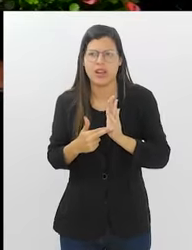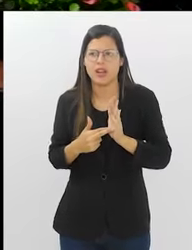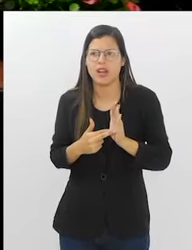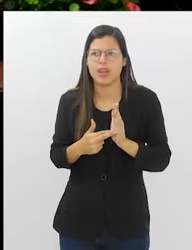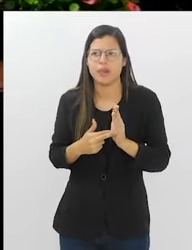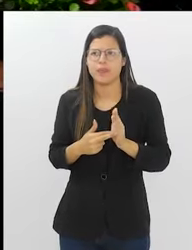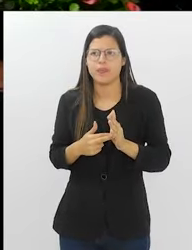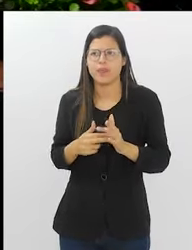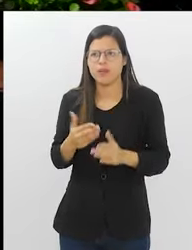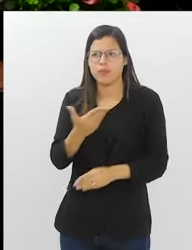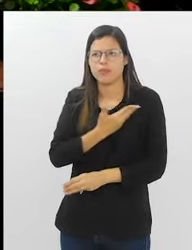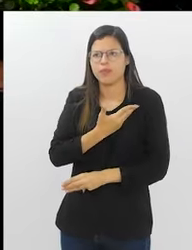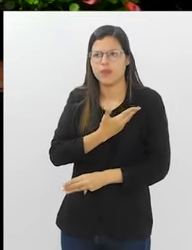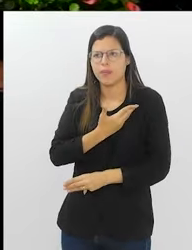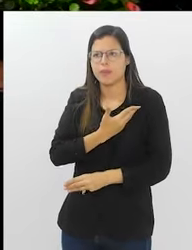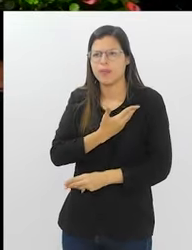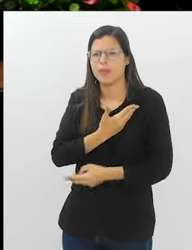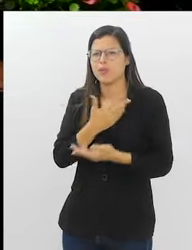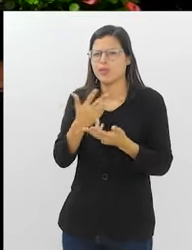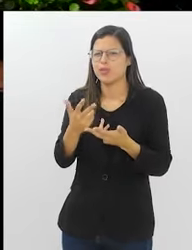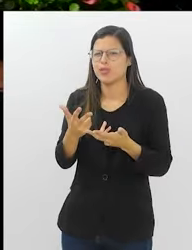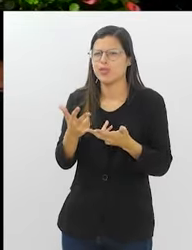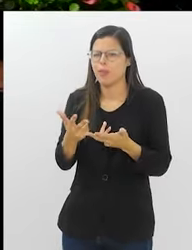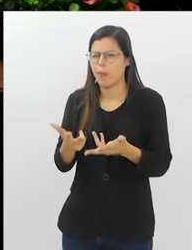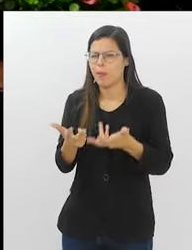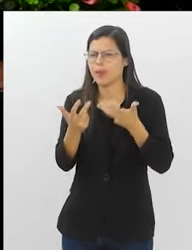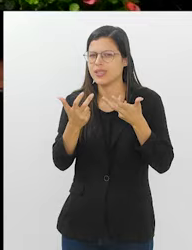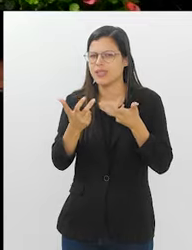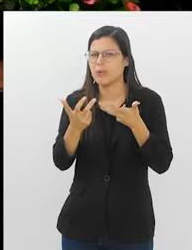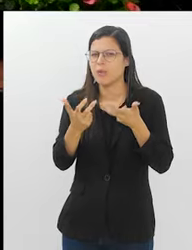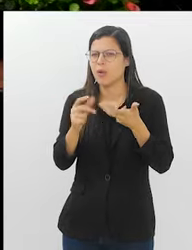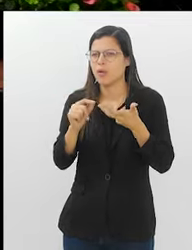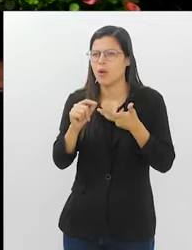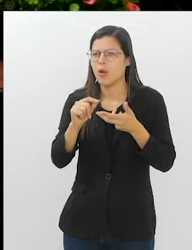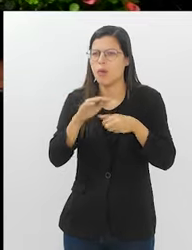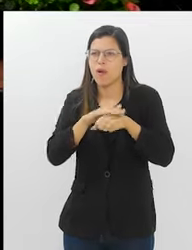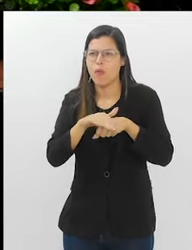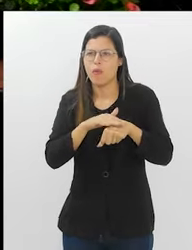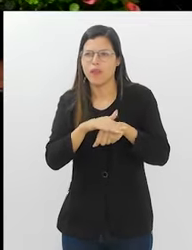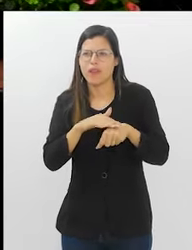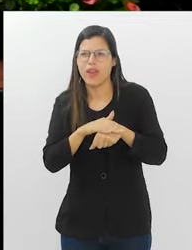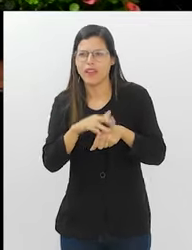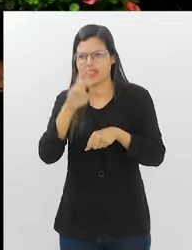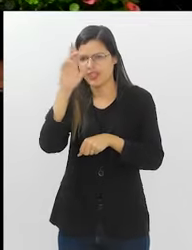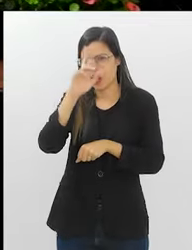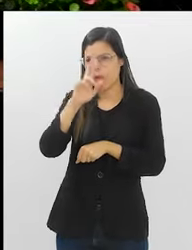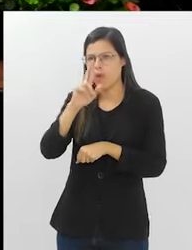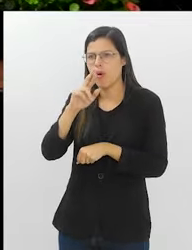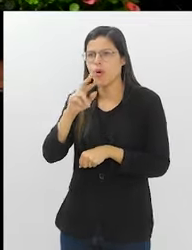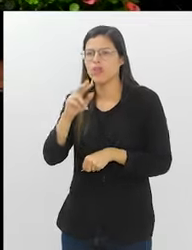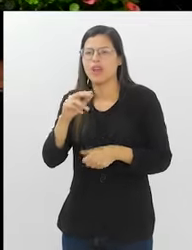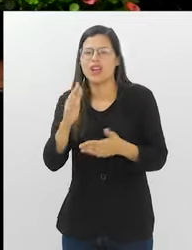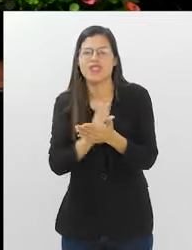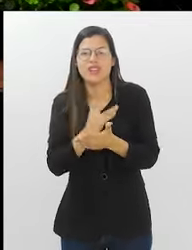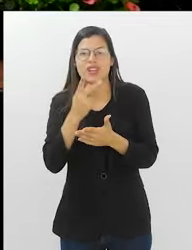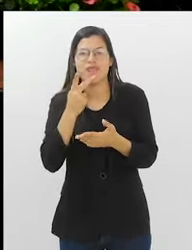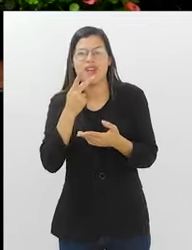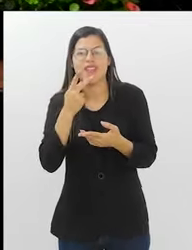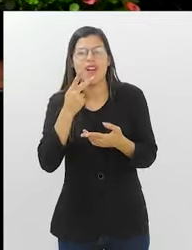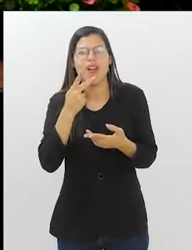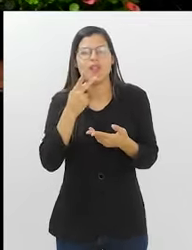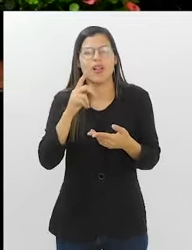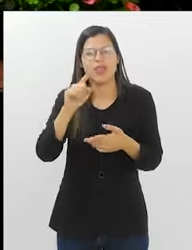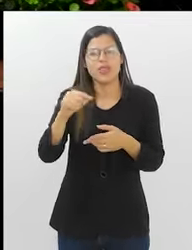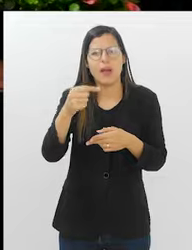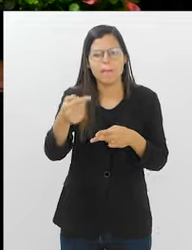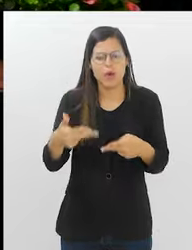meus amigos percebessem, se eles me ouvirem hoje, eles vão perceber isso, numa conversa de almoço, uma coisa assim, eles dizem assim, ah, na próxima encarnação eu quero